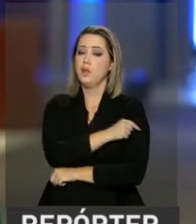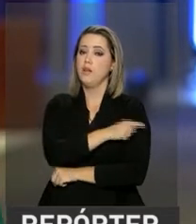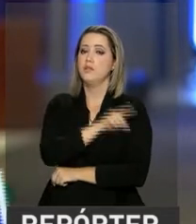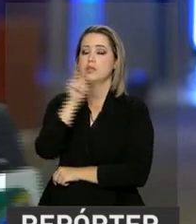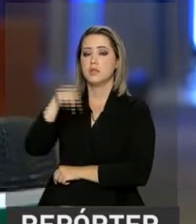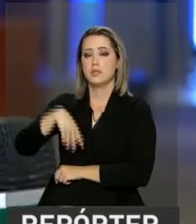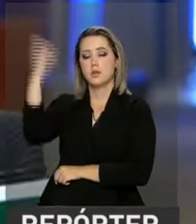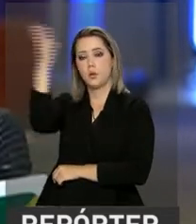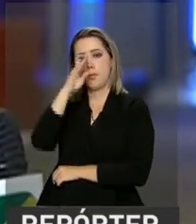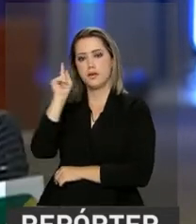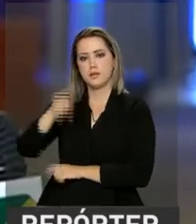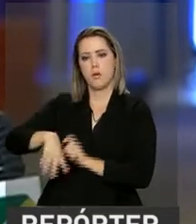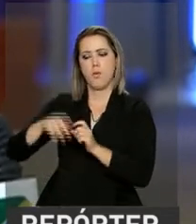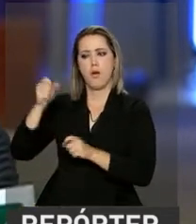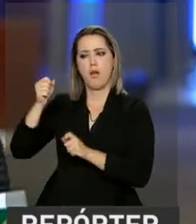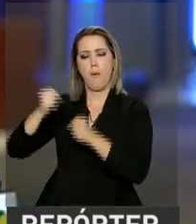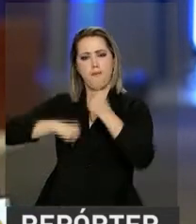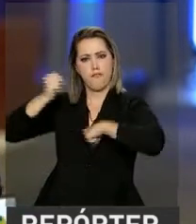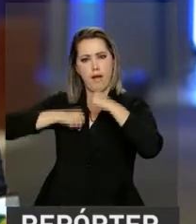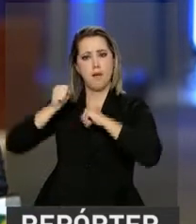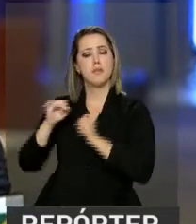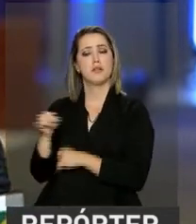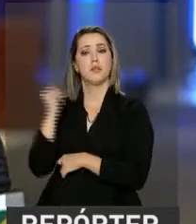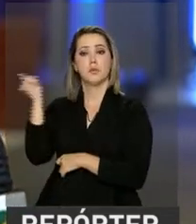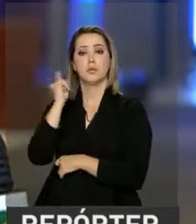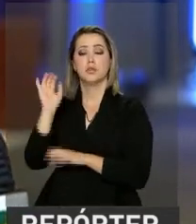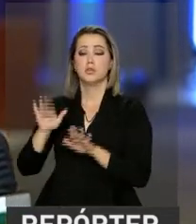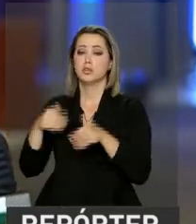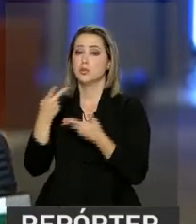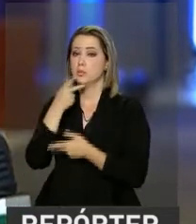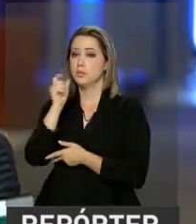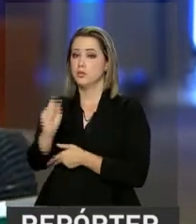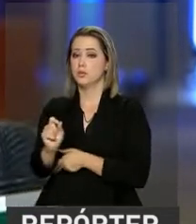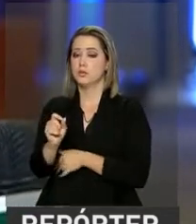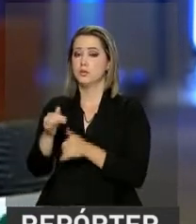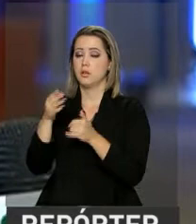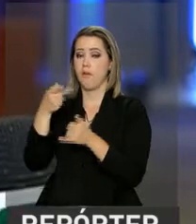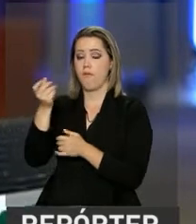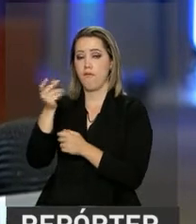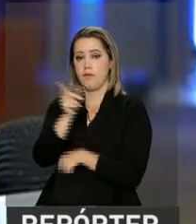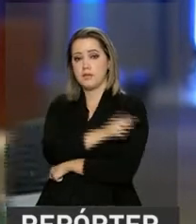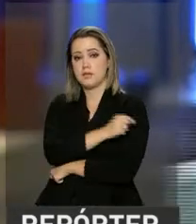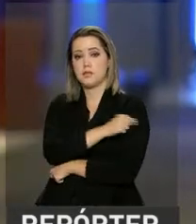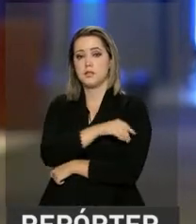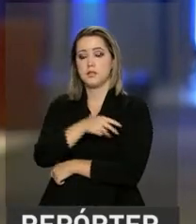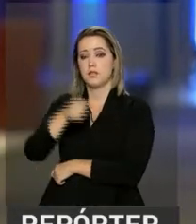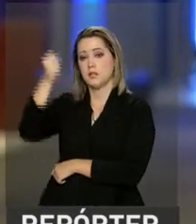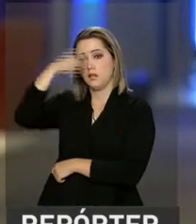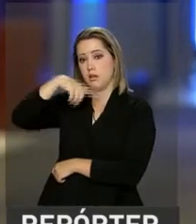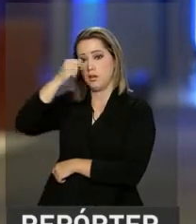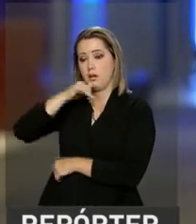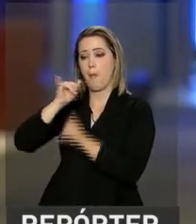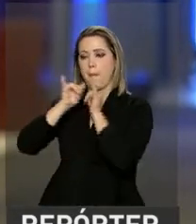Brasil é um grande produtor de vacinas, né? E por falar em vacina, a vacina contra a gripe foi ampliada.